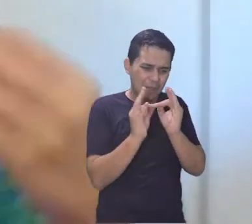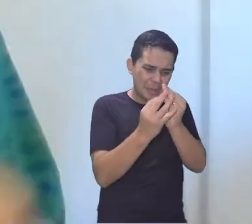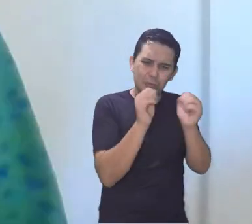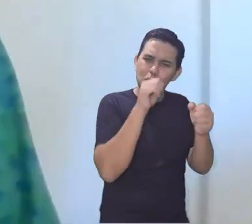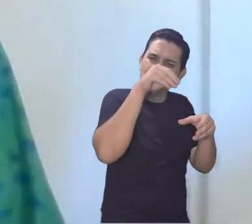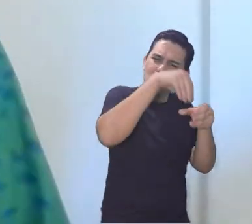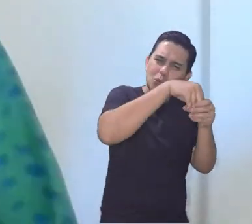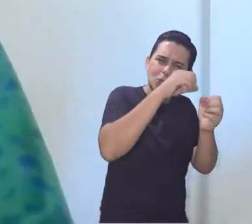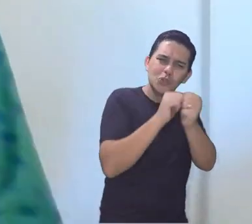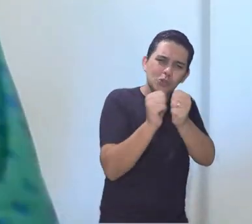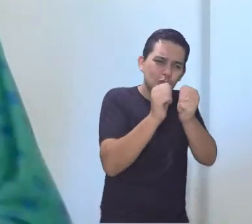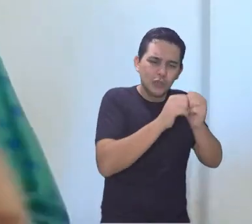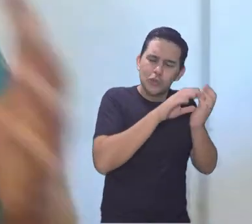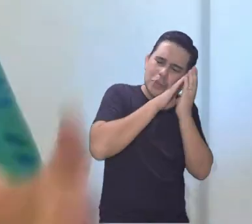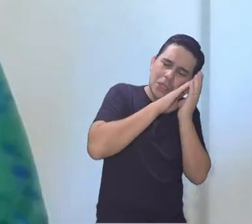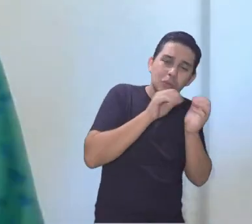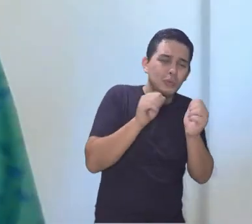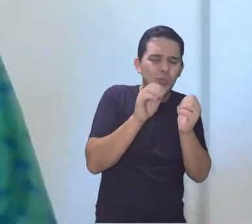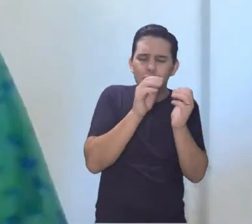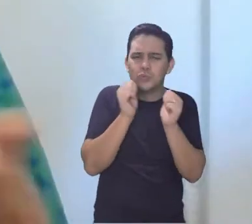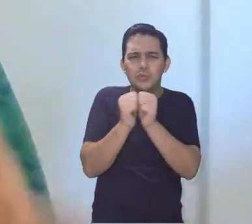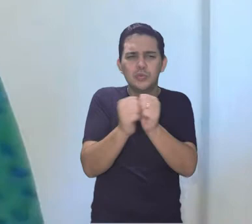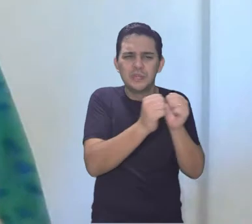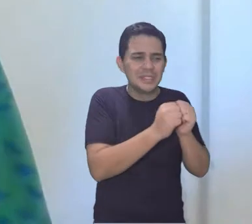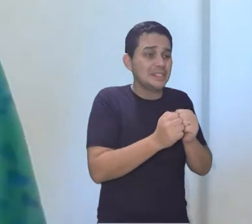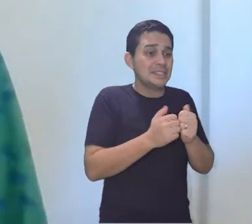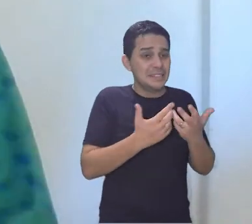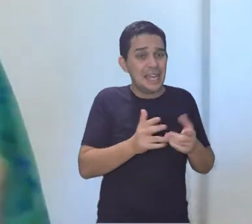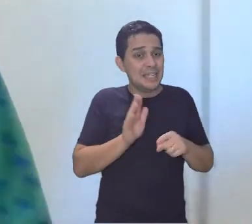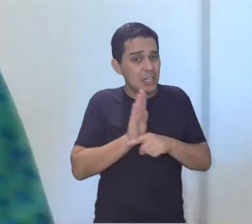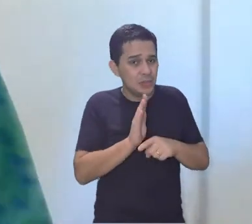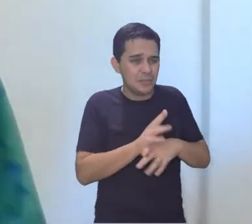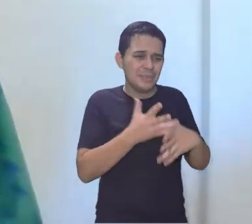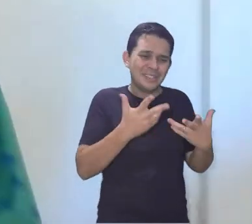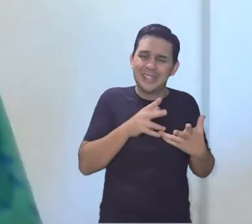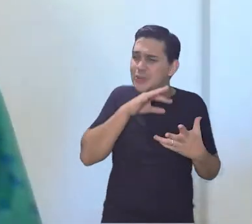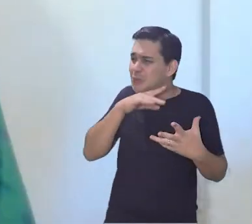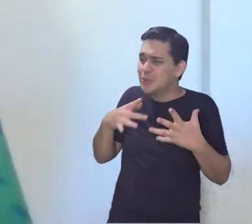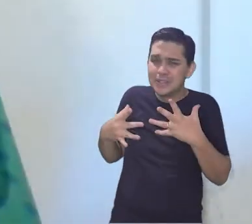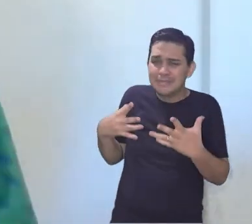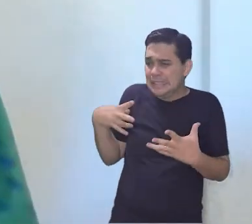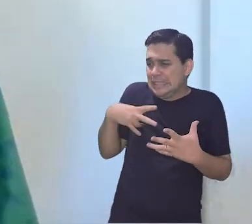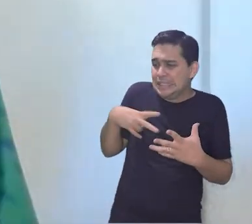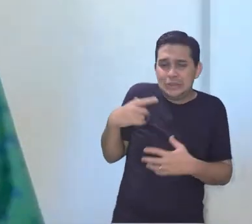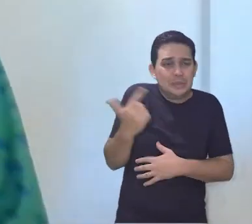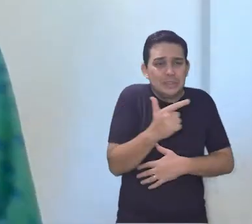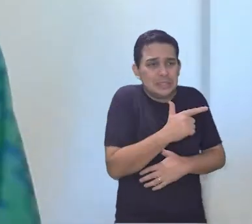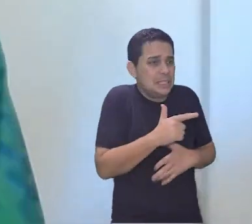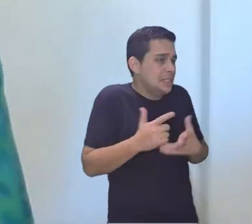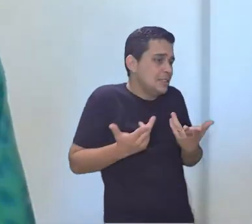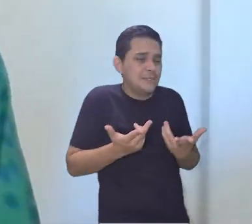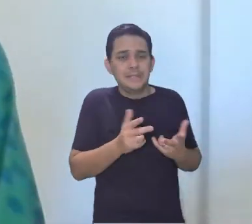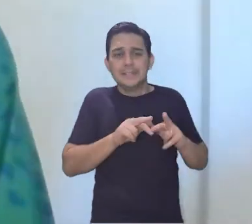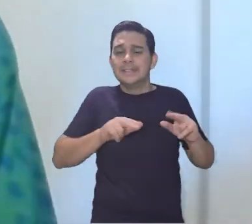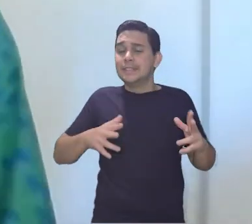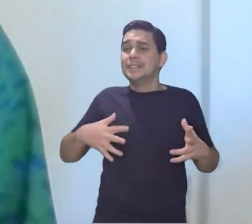famílias sem privacidade, por melhor que seja um abrigo, ele nunca é bom, porque não é a situação que